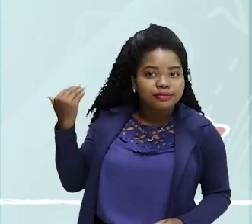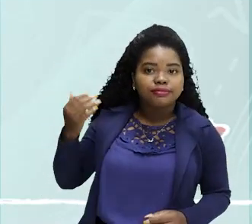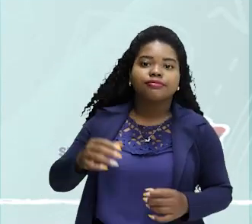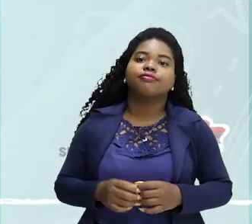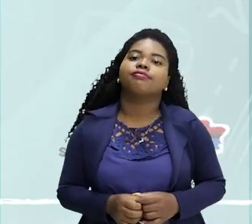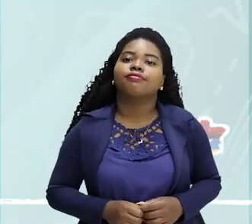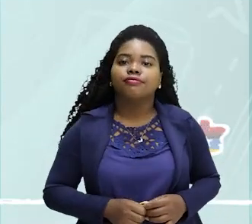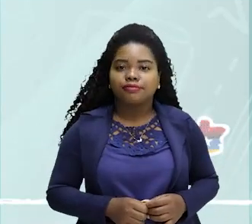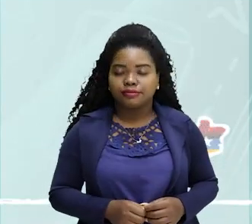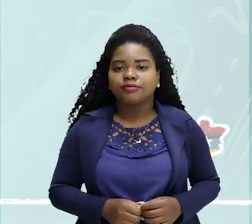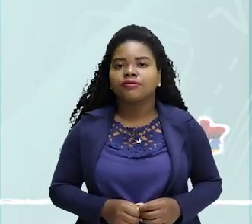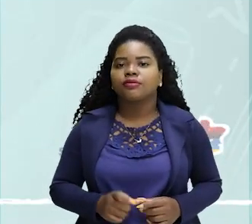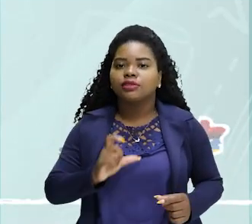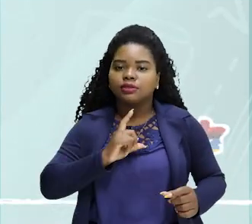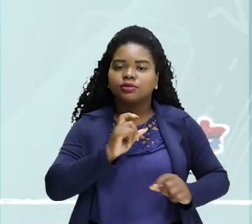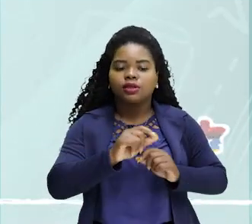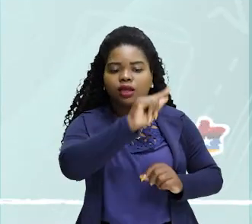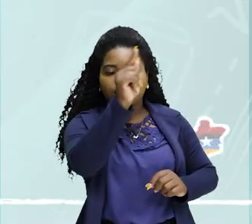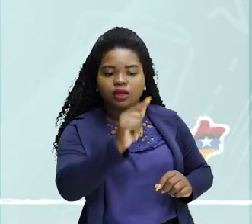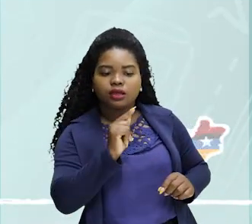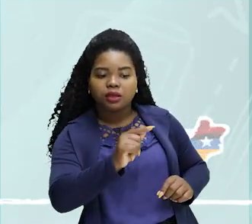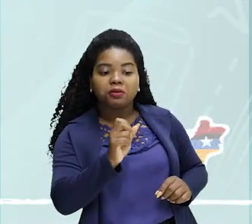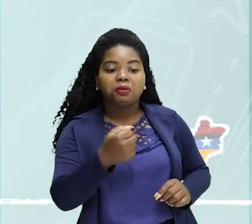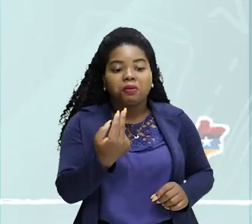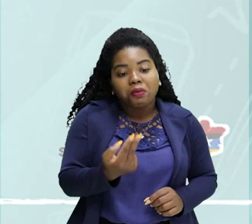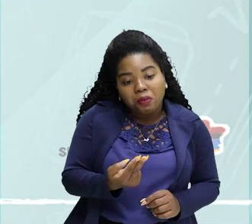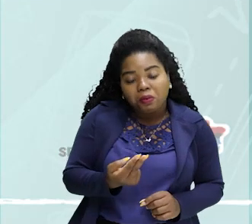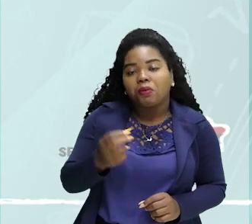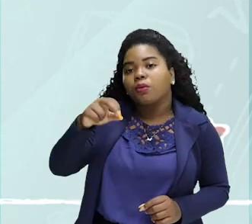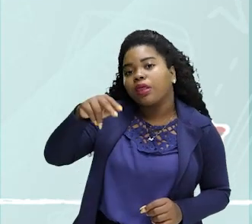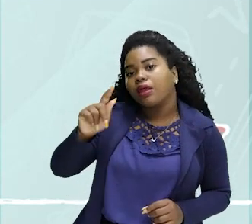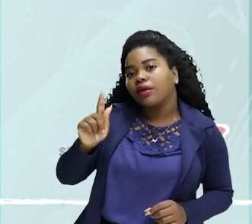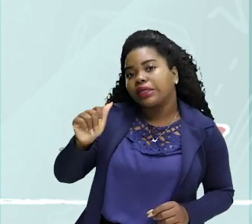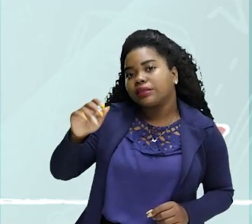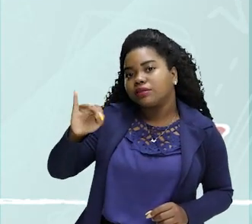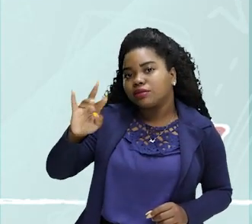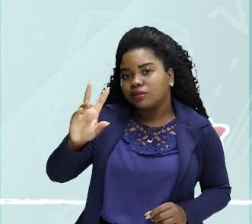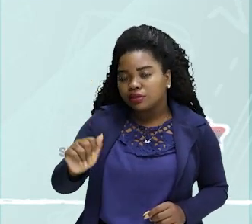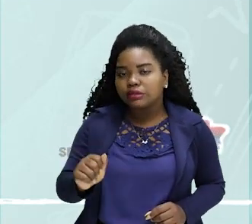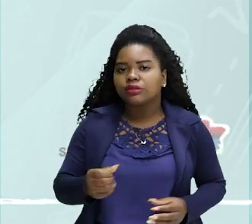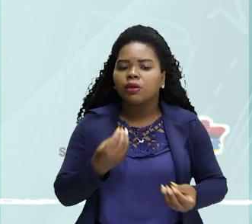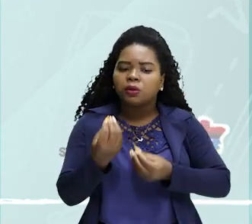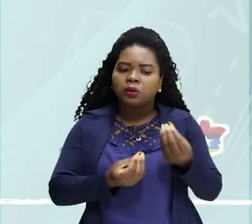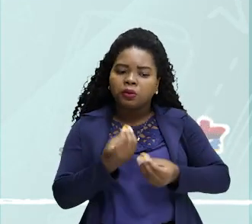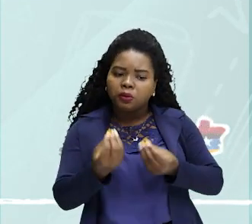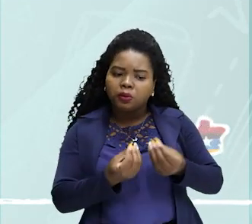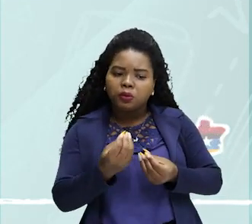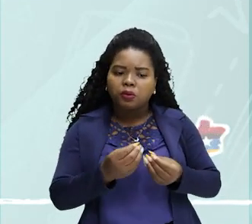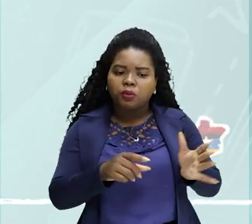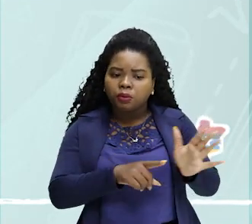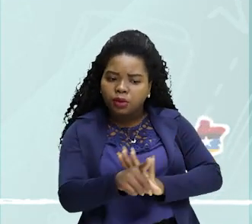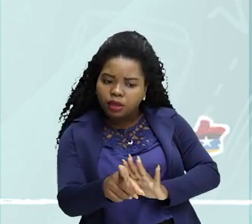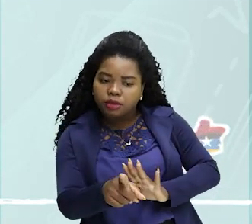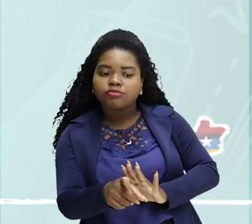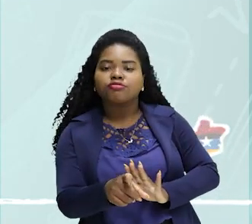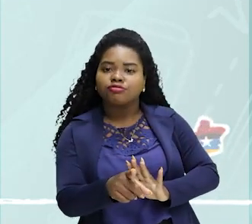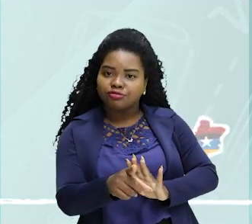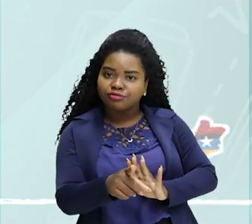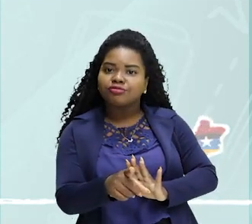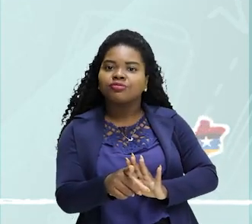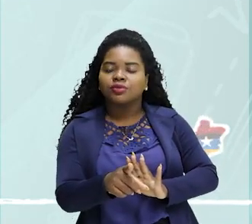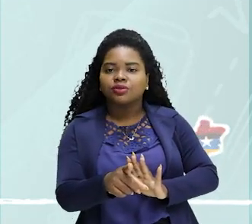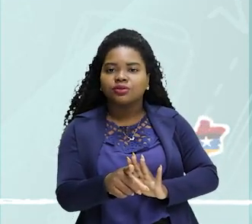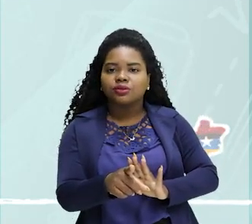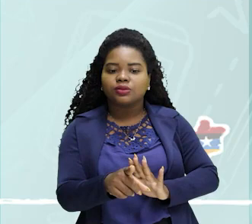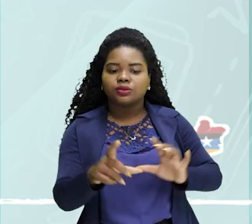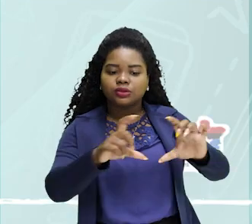foco nas formas interrogativas ou negativas. Ou seja, nós vamos falar como que nós fazemos perguntas e negações